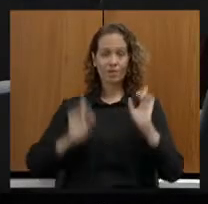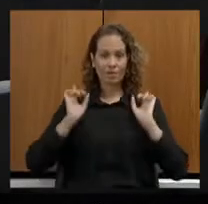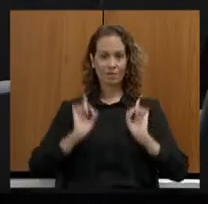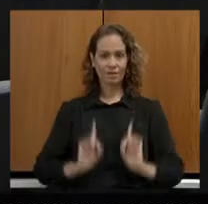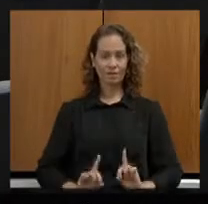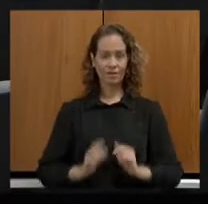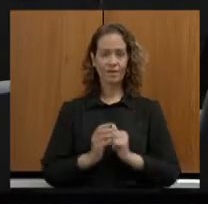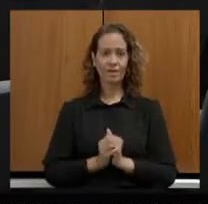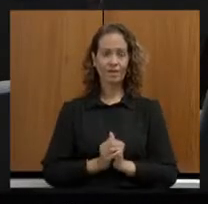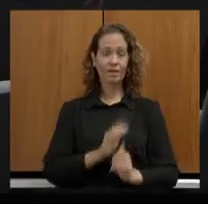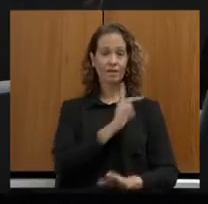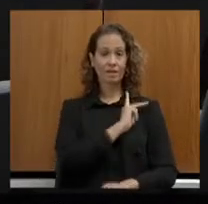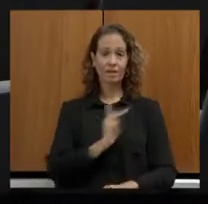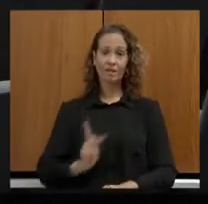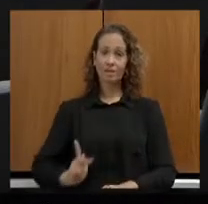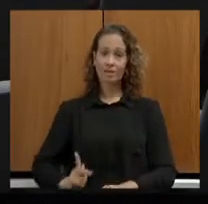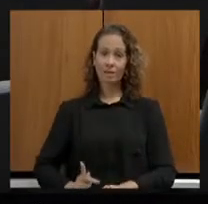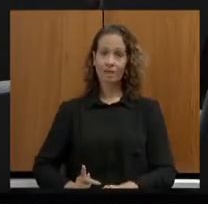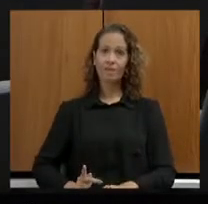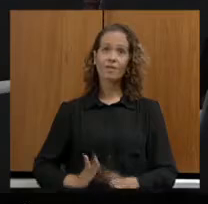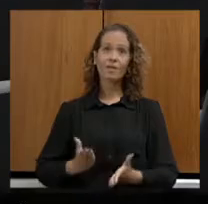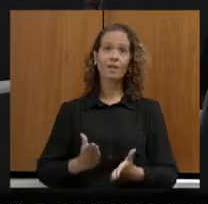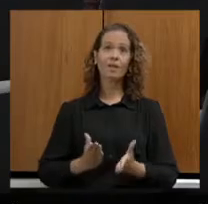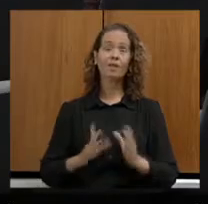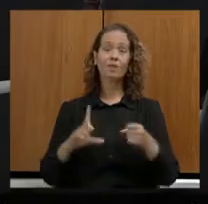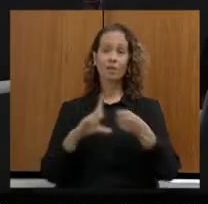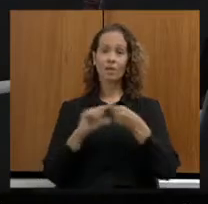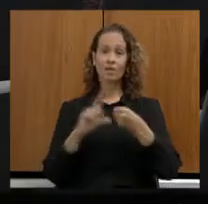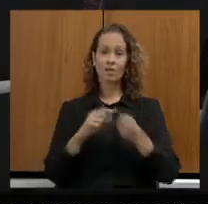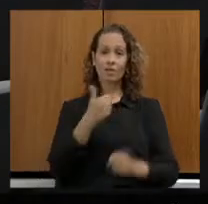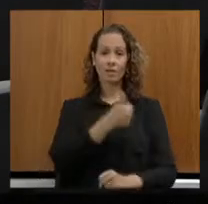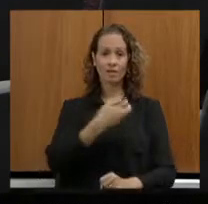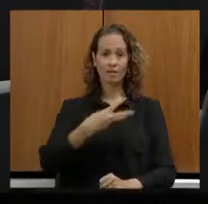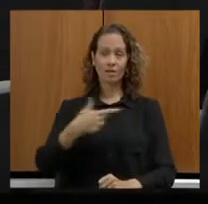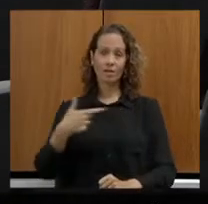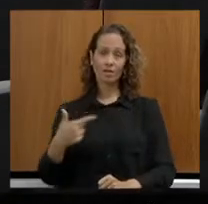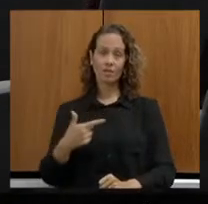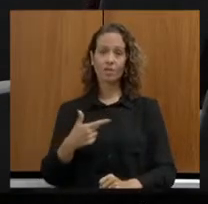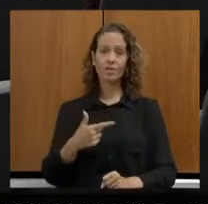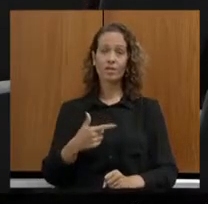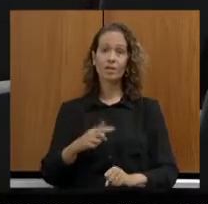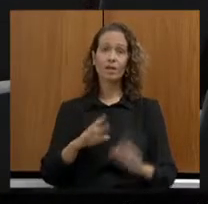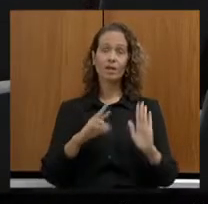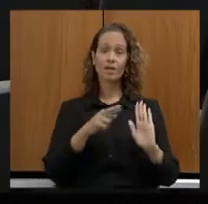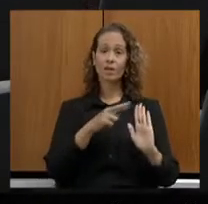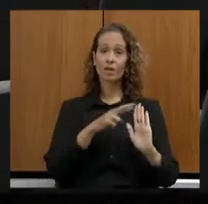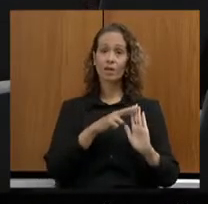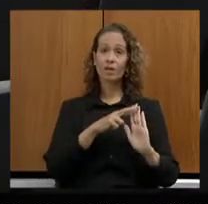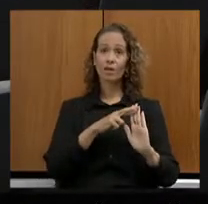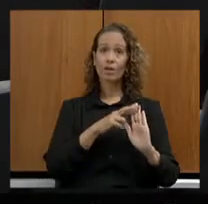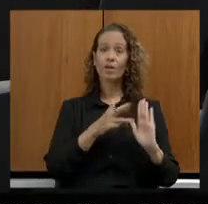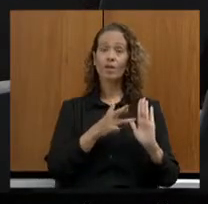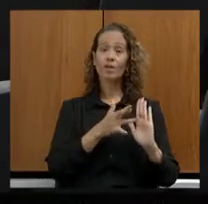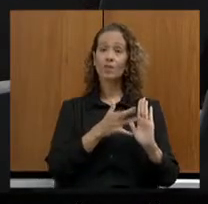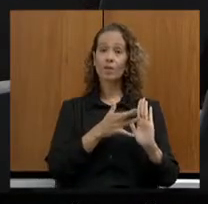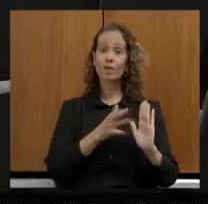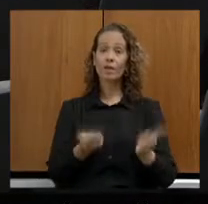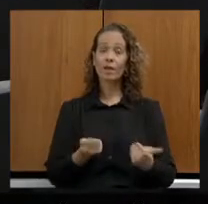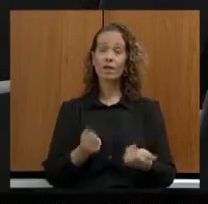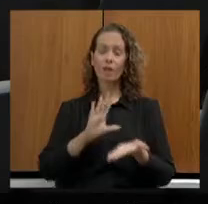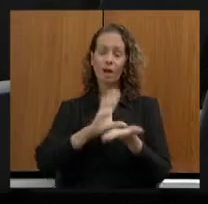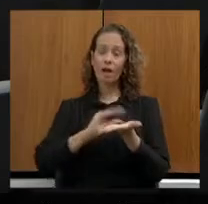a presidência nos termos do parágrafo primeiro do artigo 132 Regimento Interno dispensa a leitura da ata da reunião anterior